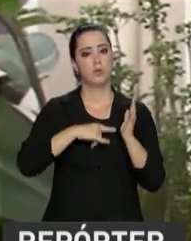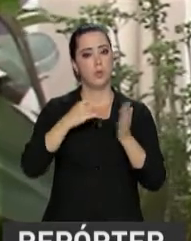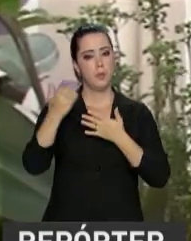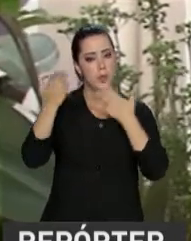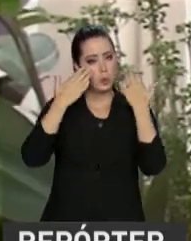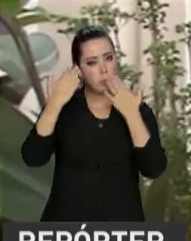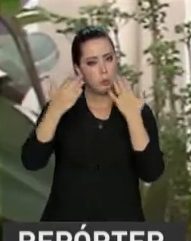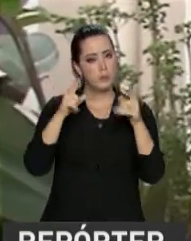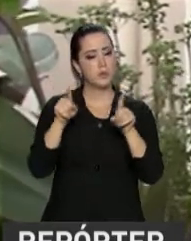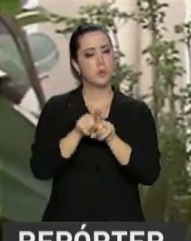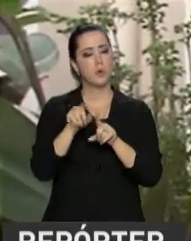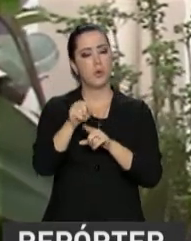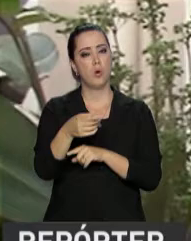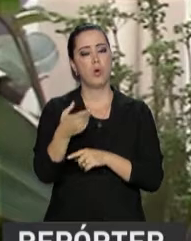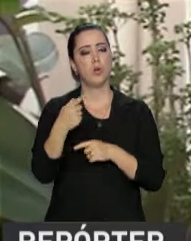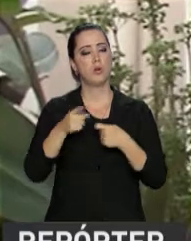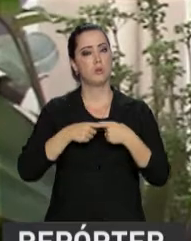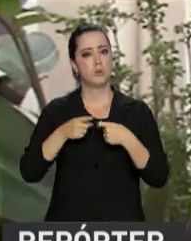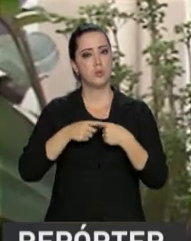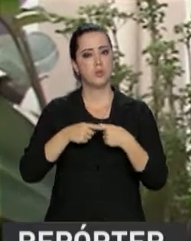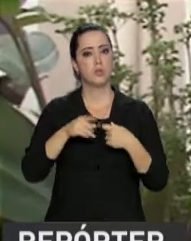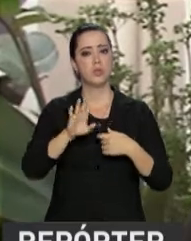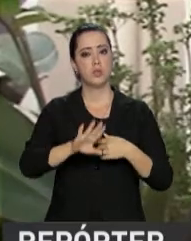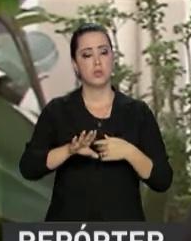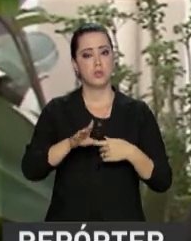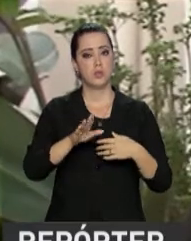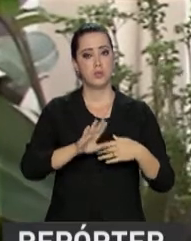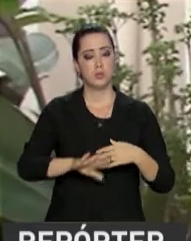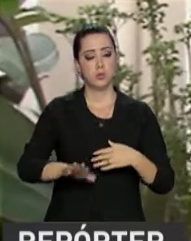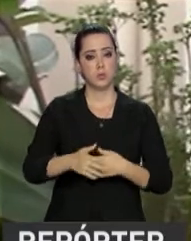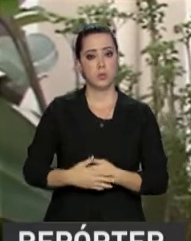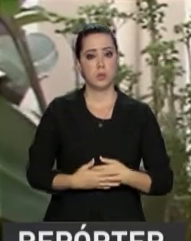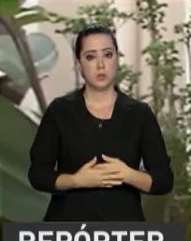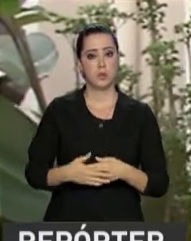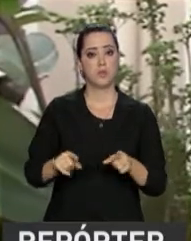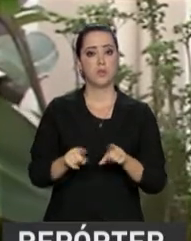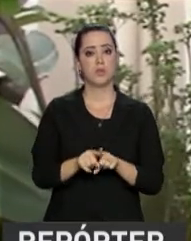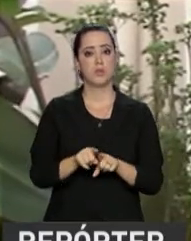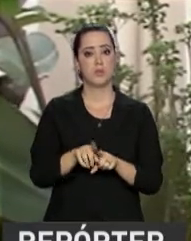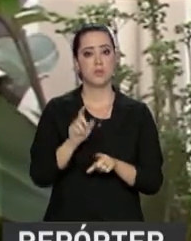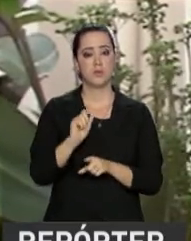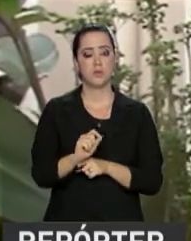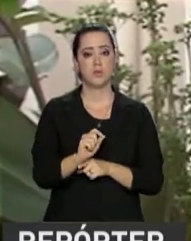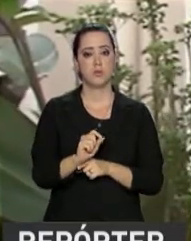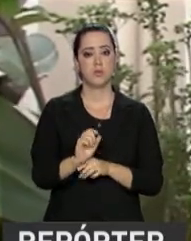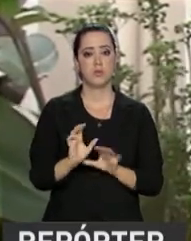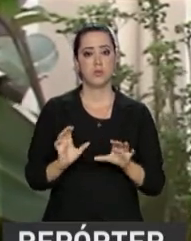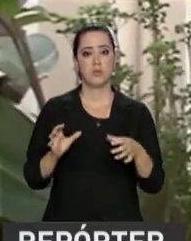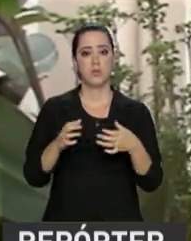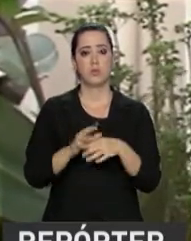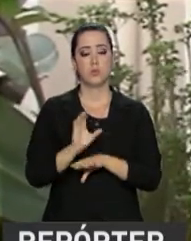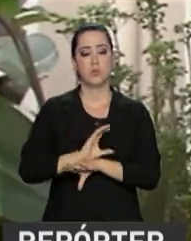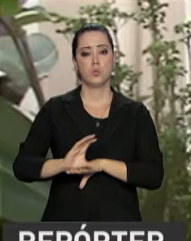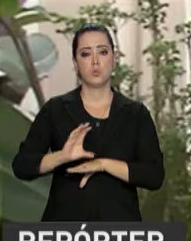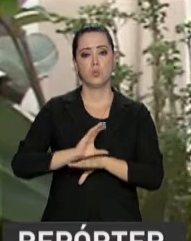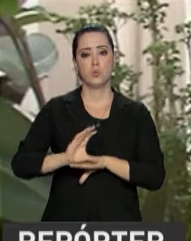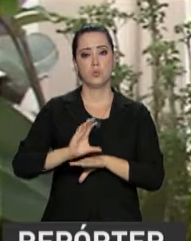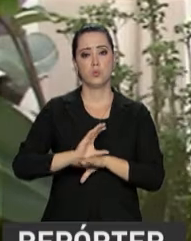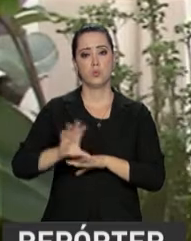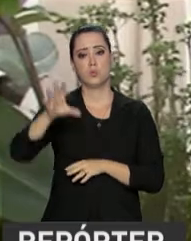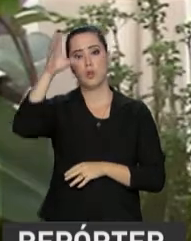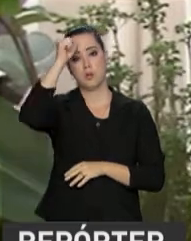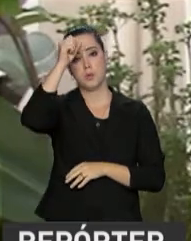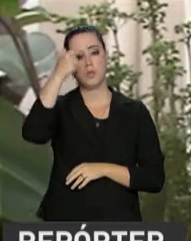médico pediátrico muito bom para as crianças e também a parte de cursos de aprendizagem